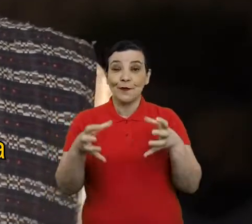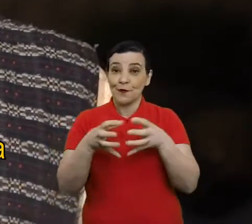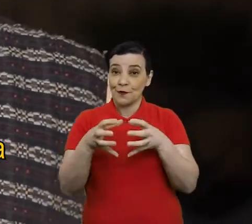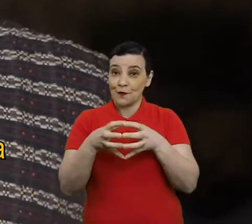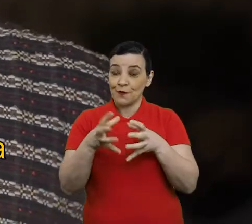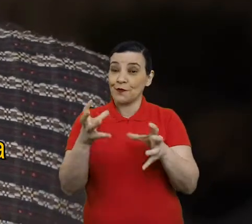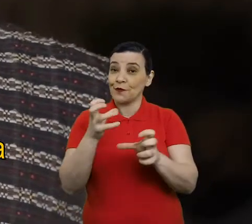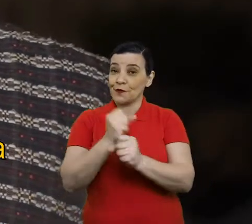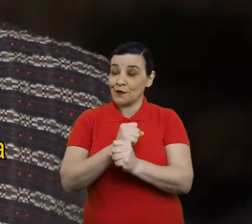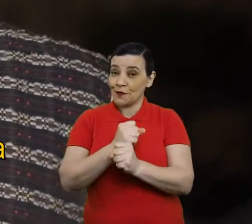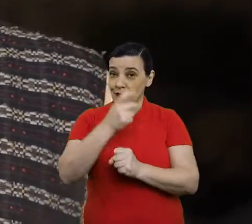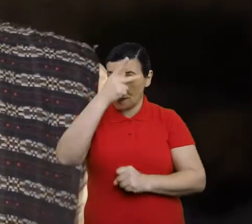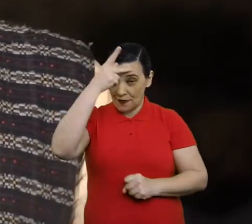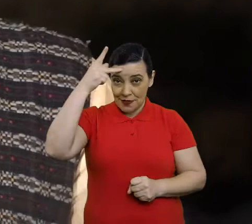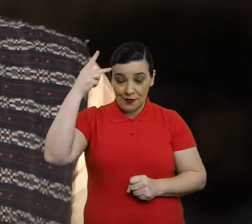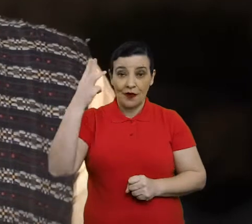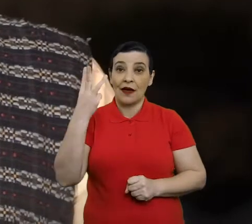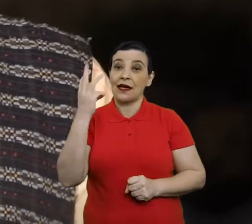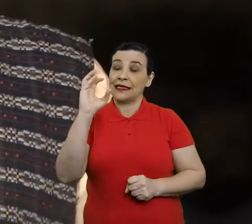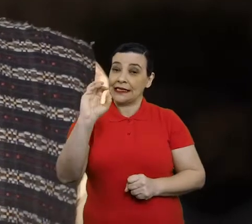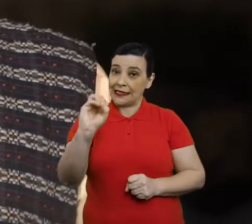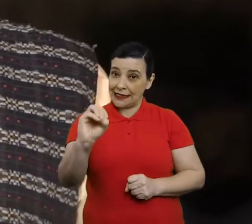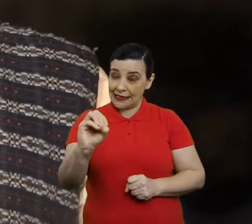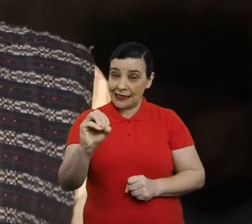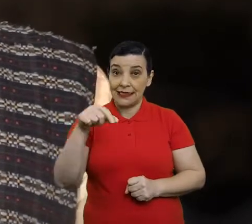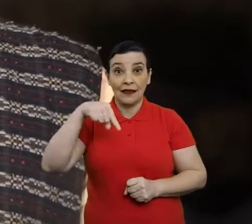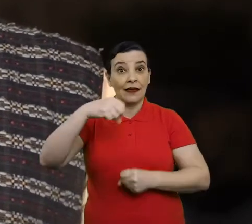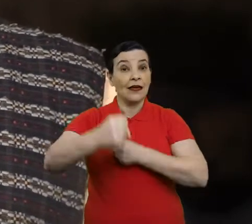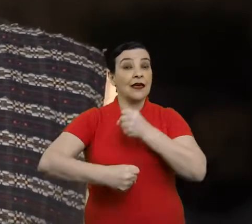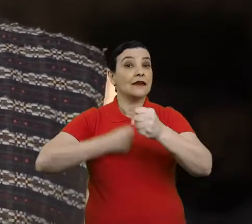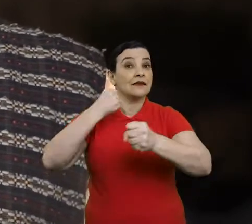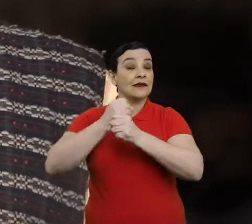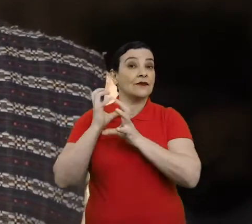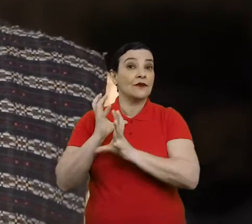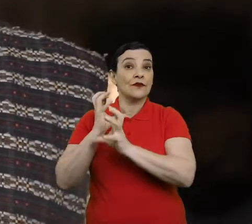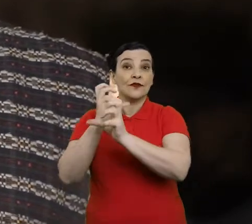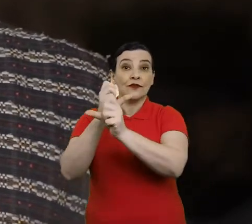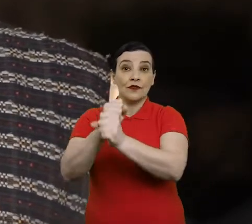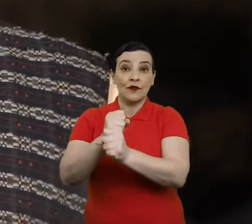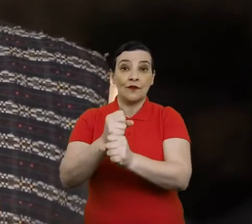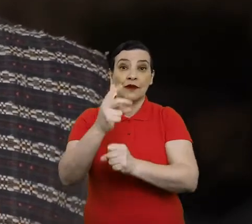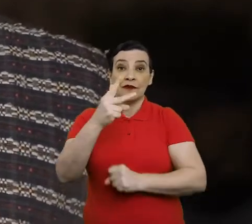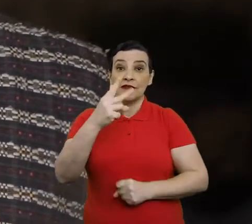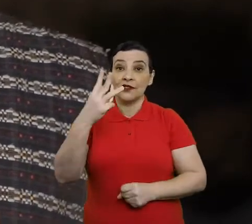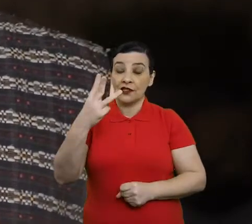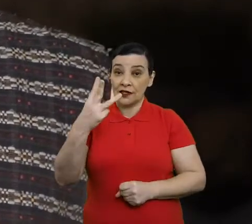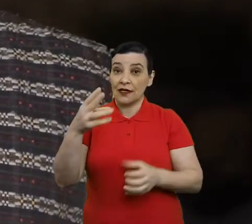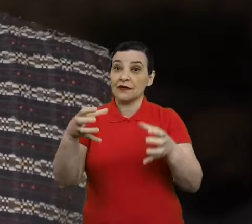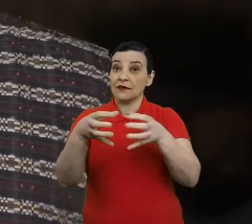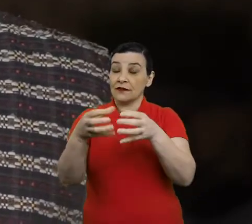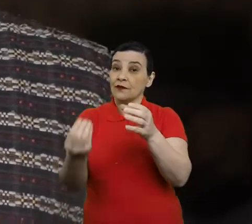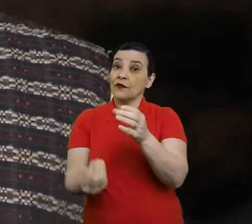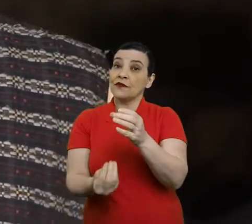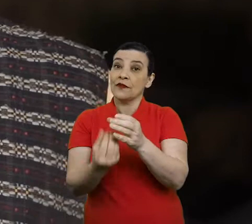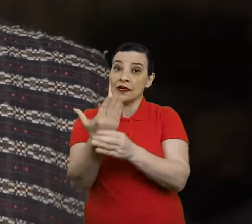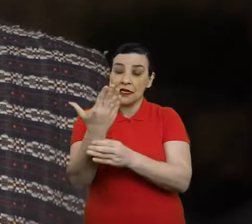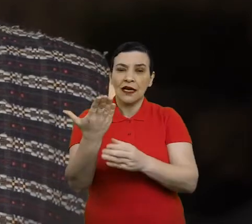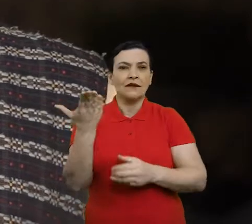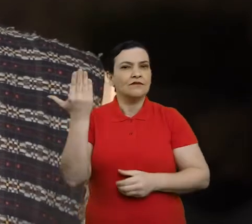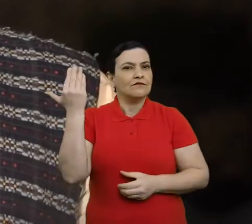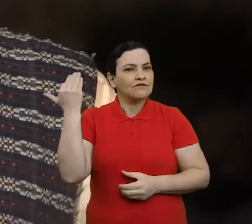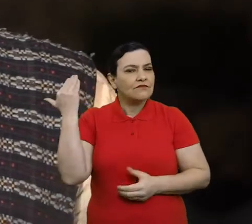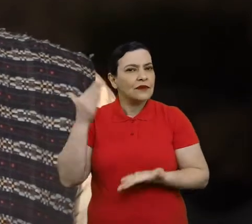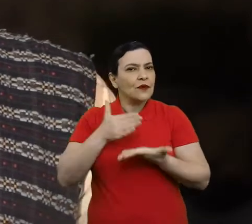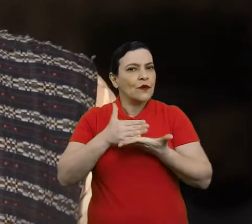composição, 30 componentes. Nós completamos esse ano 23 anos de existência. E desde o